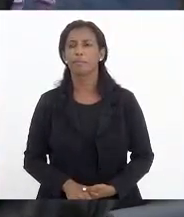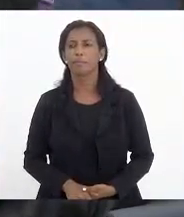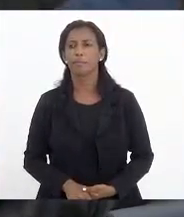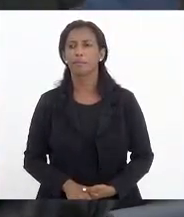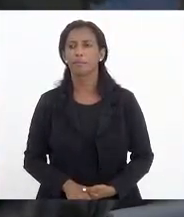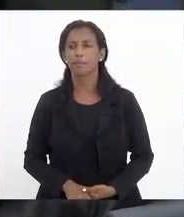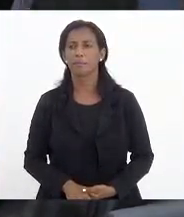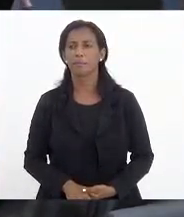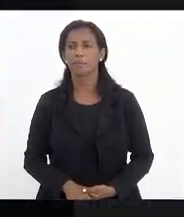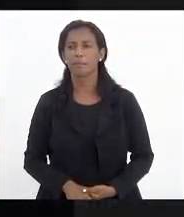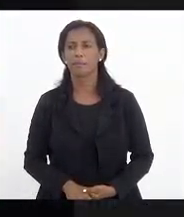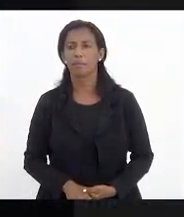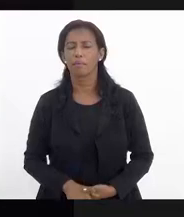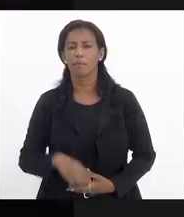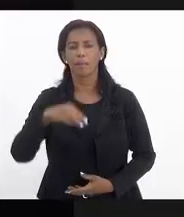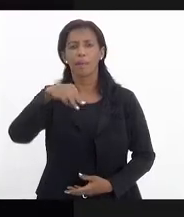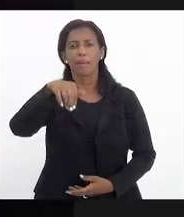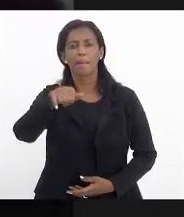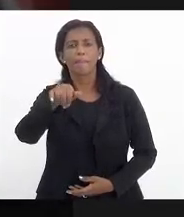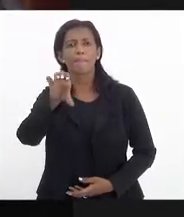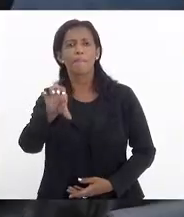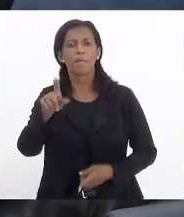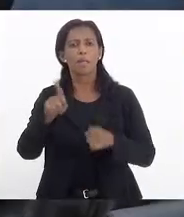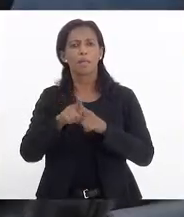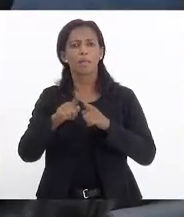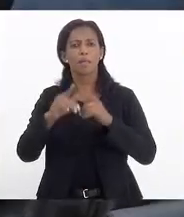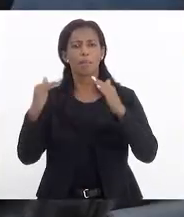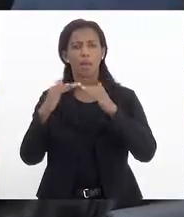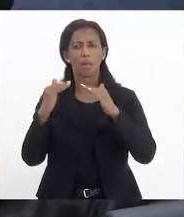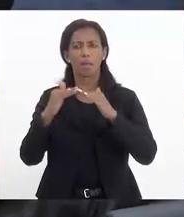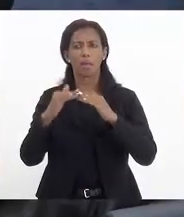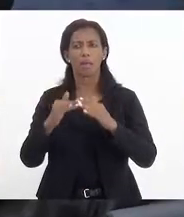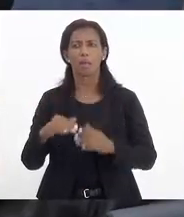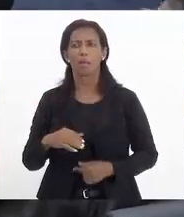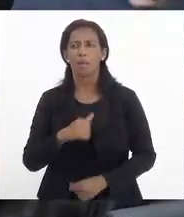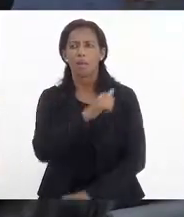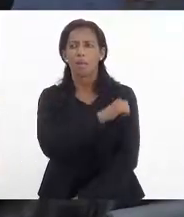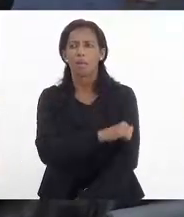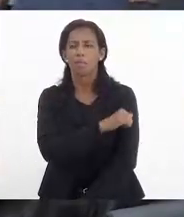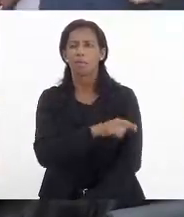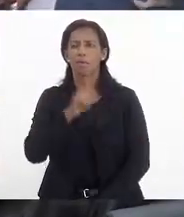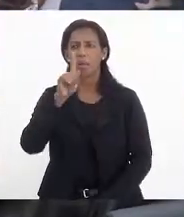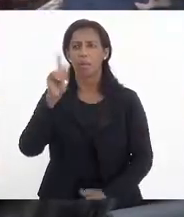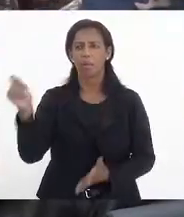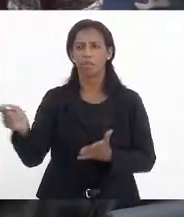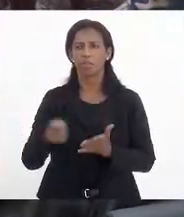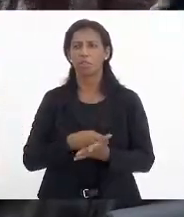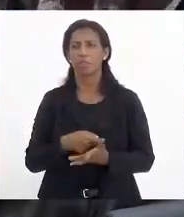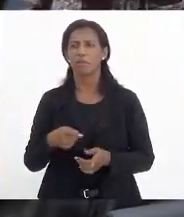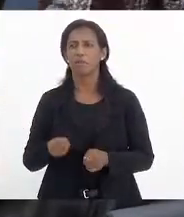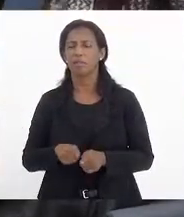Carlos Mink, também favorável ao seu encaminhamento. Presidente, queria me inscrever também. Presidente.